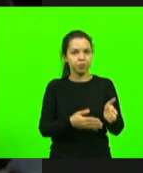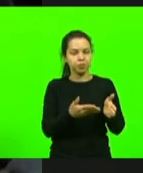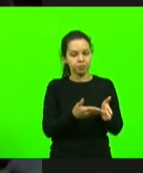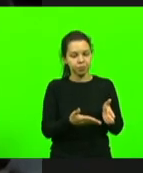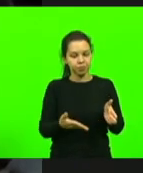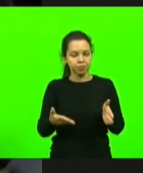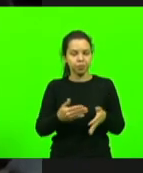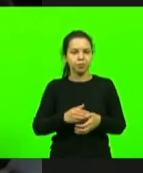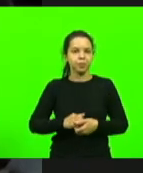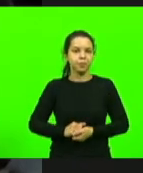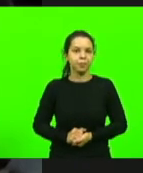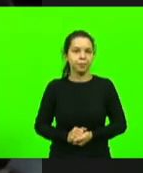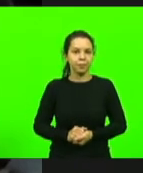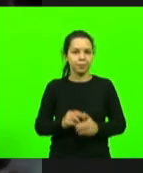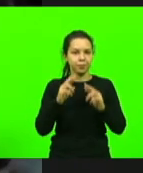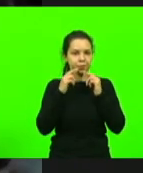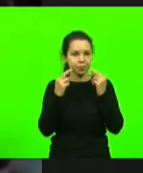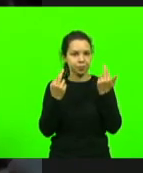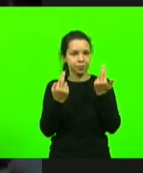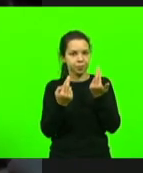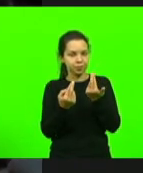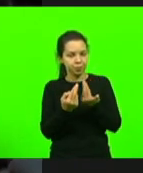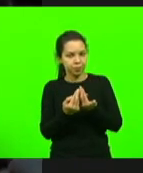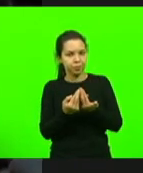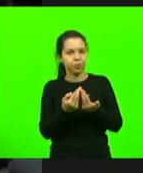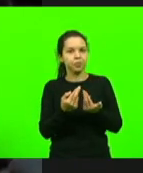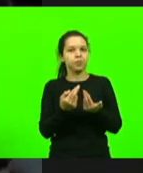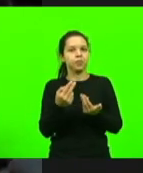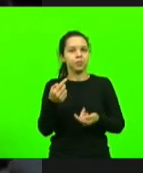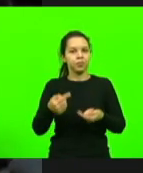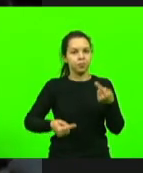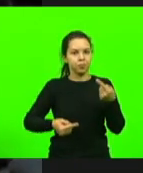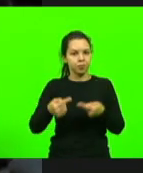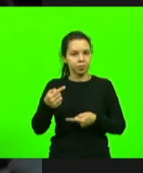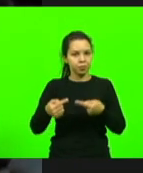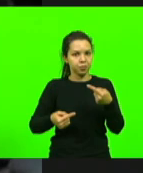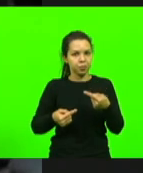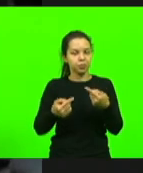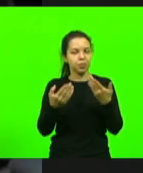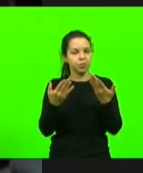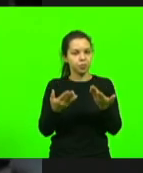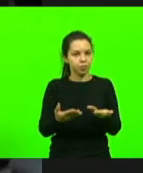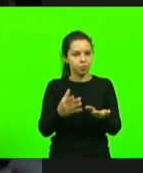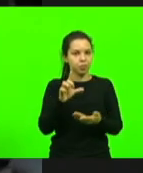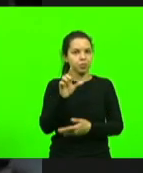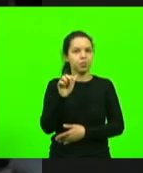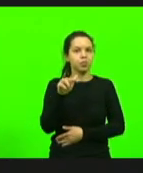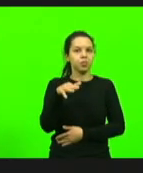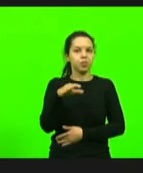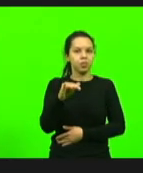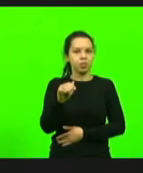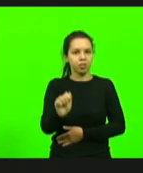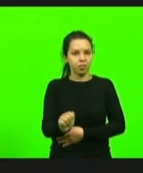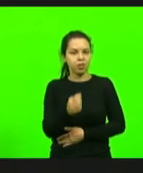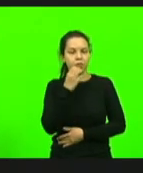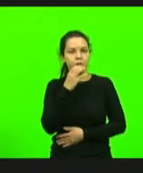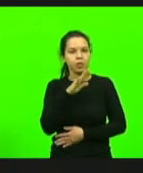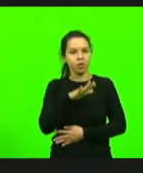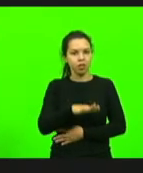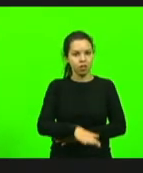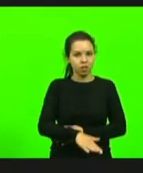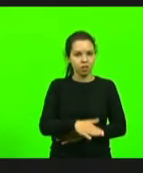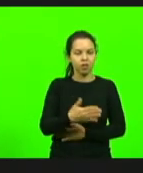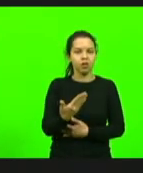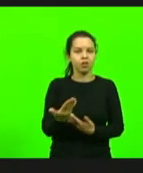a esta reunião essa audiência esse debate então a você Luciana meu boa tarde desejo sucesso